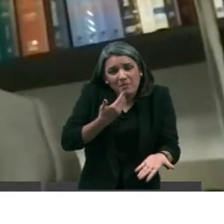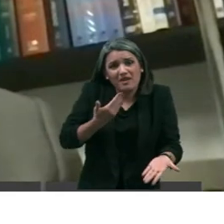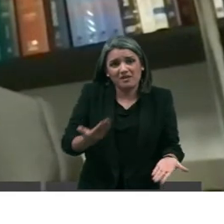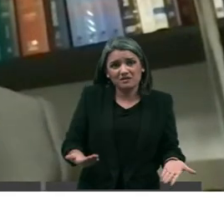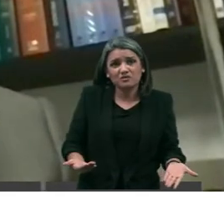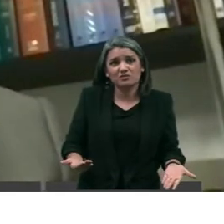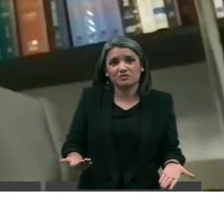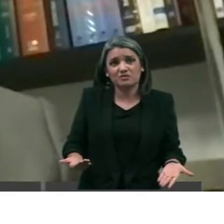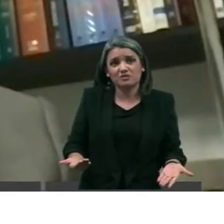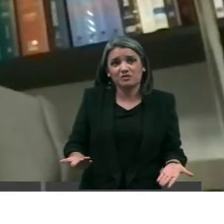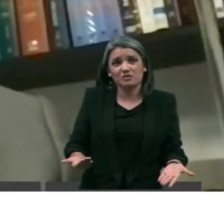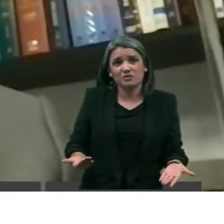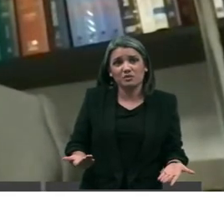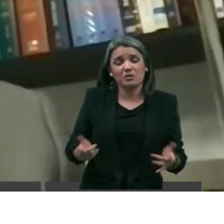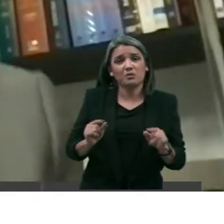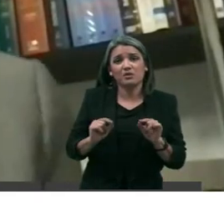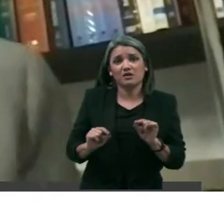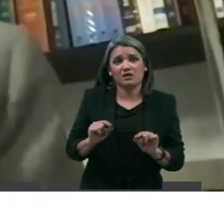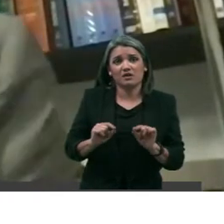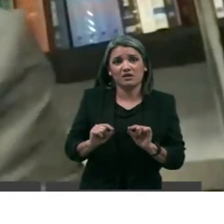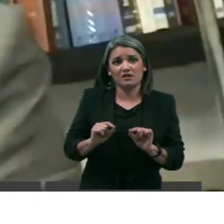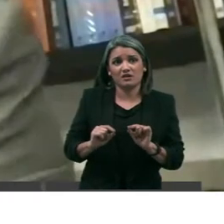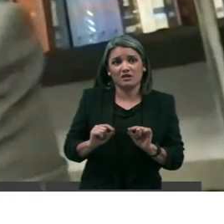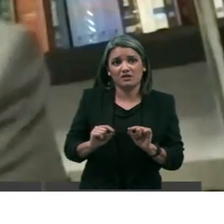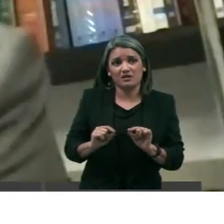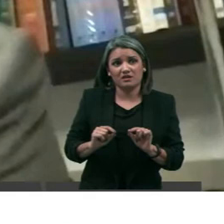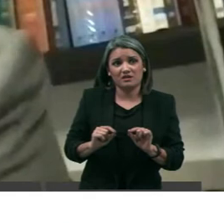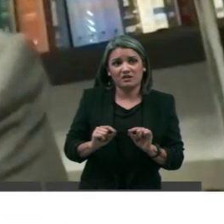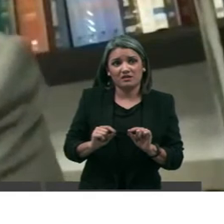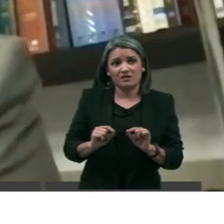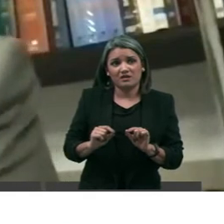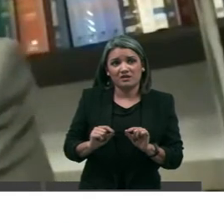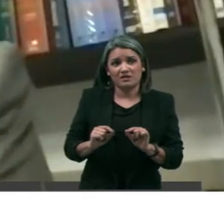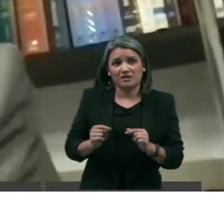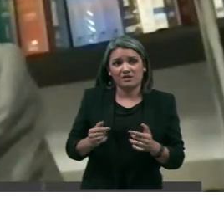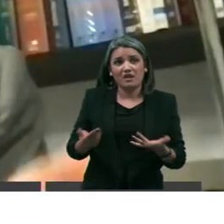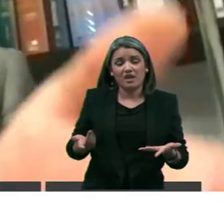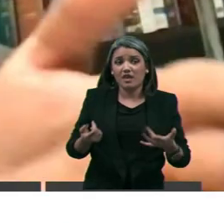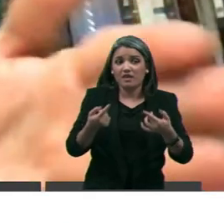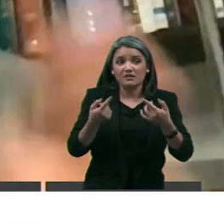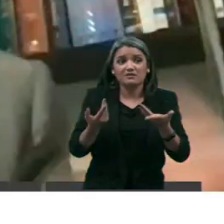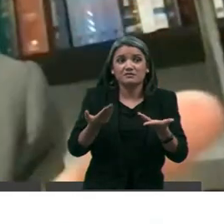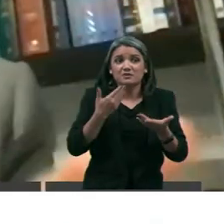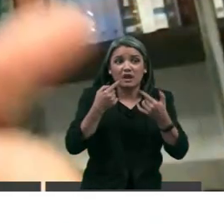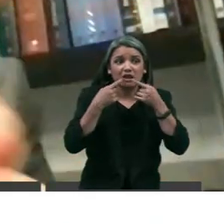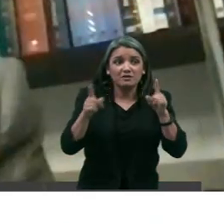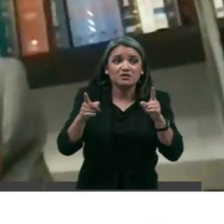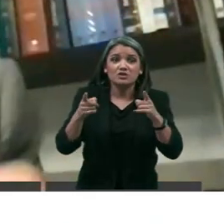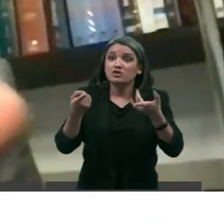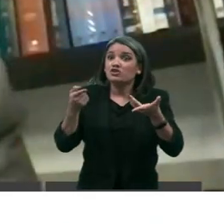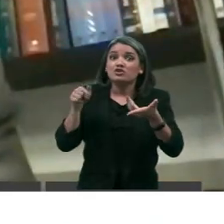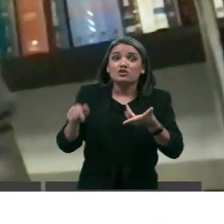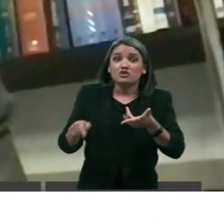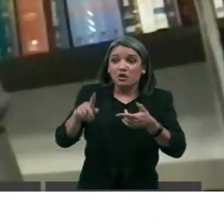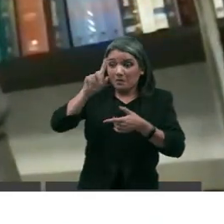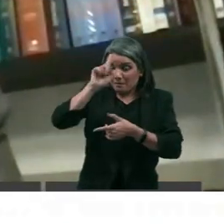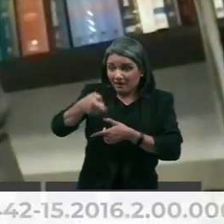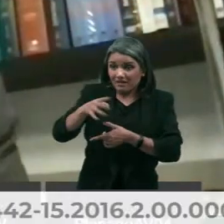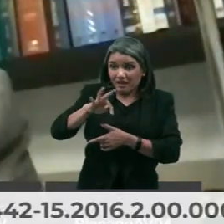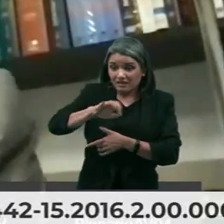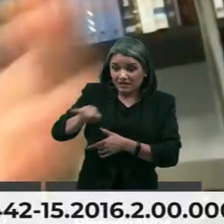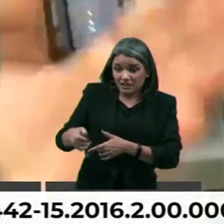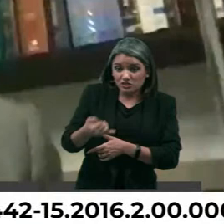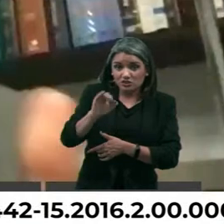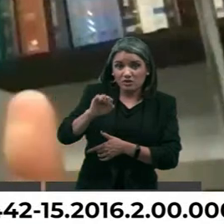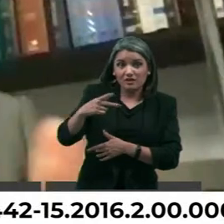é tão somente como se estivesse numa reclamação aqui, que cumpra, que determine que o TJ de São